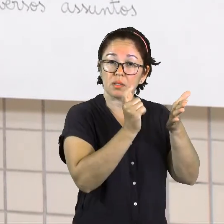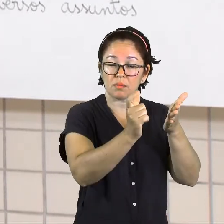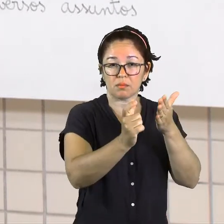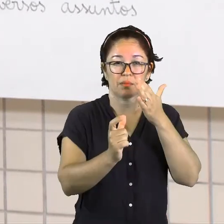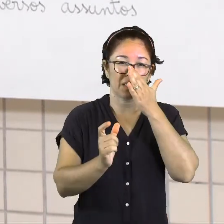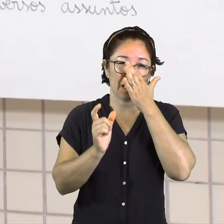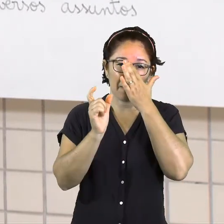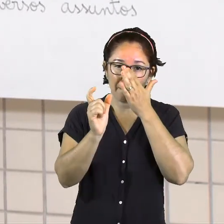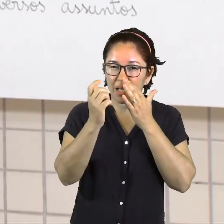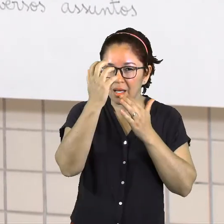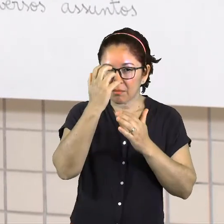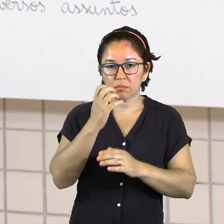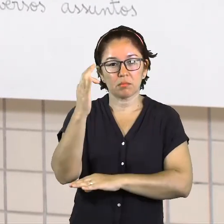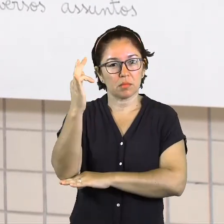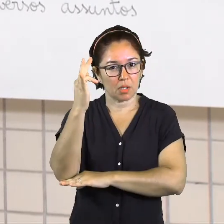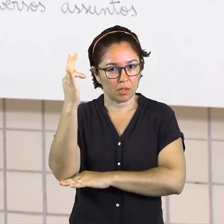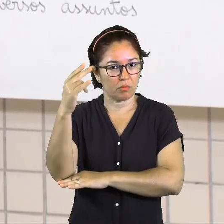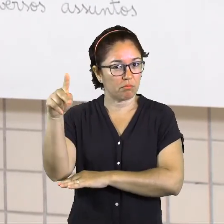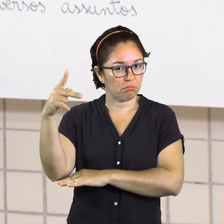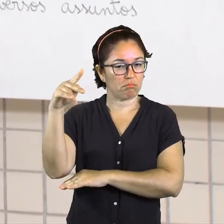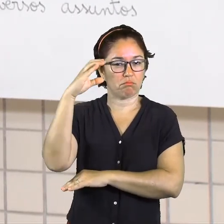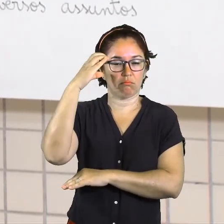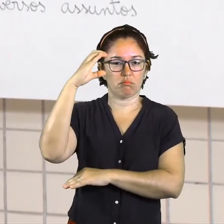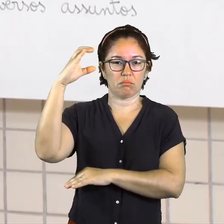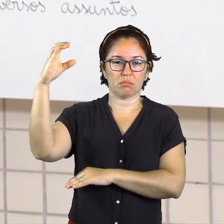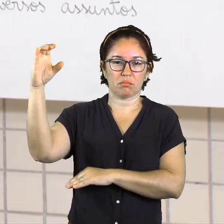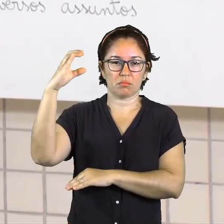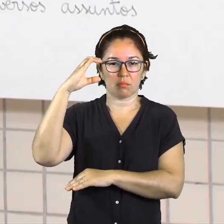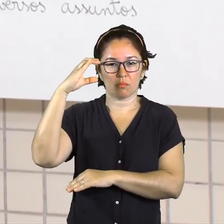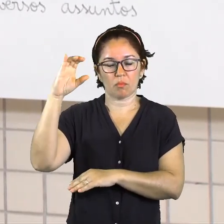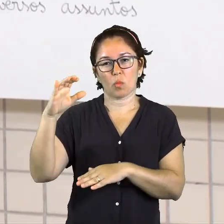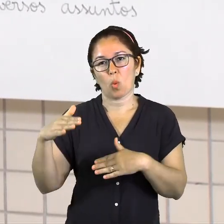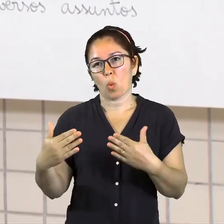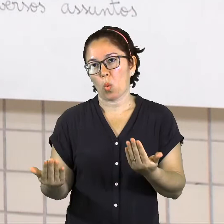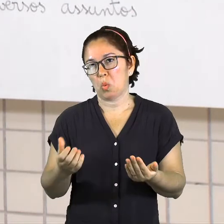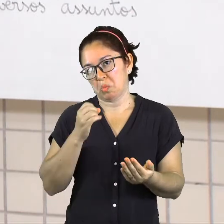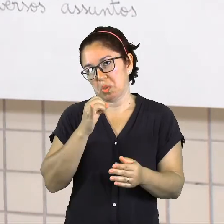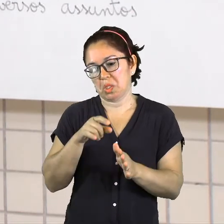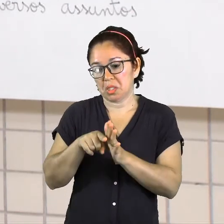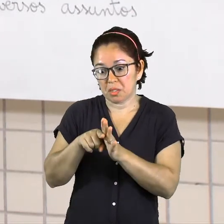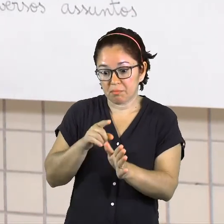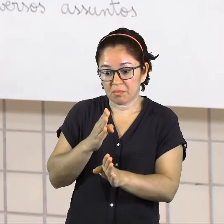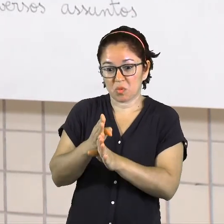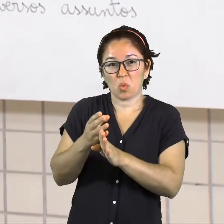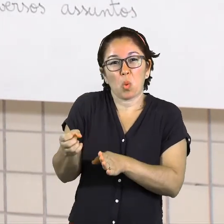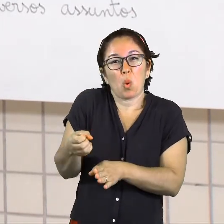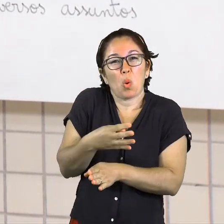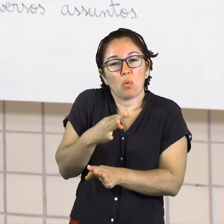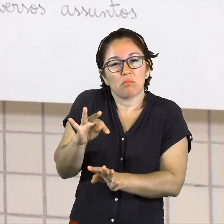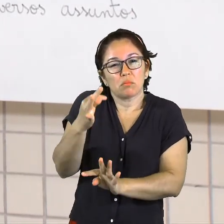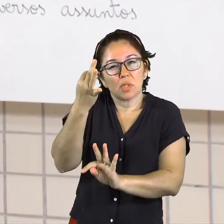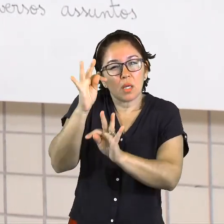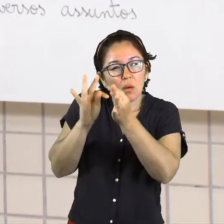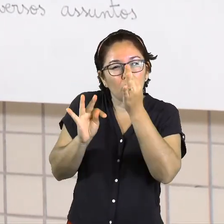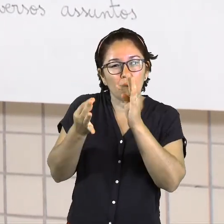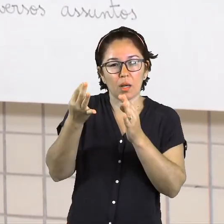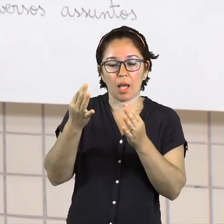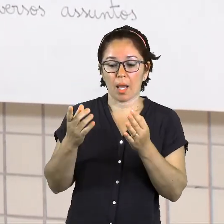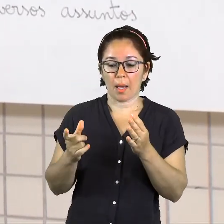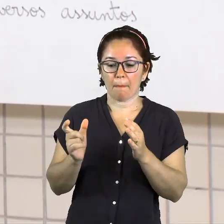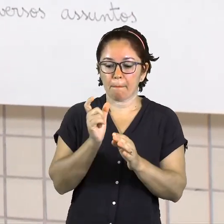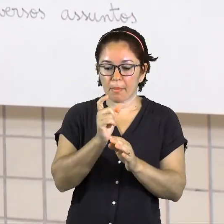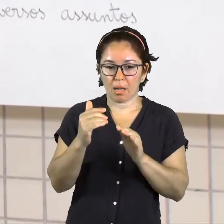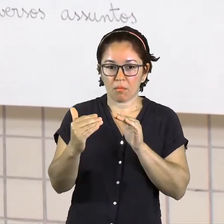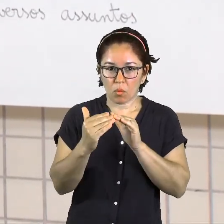técnicos específicos da área científica ou da área tecnológica, então por isso que ele pode permear essas duas linguagens,